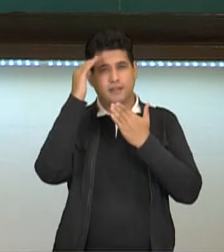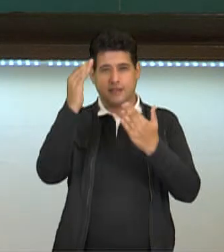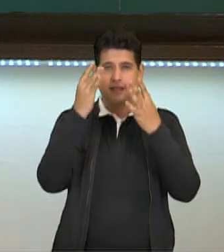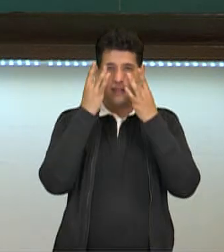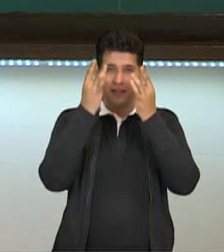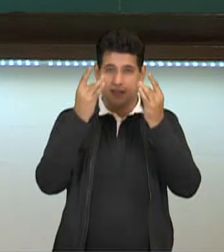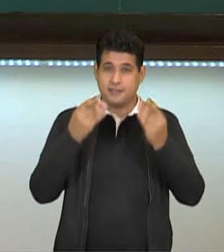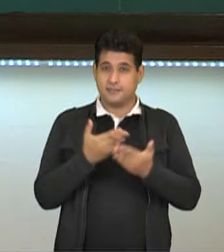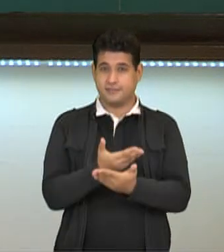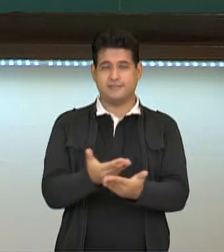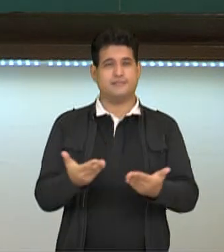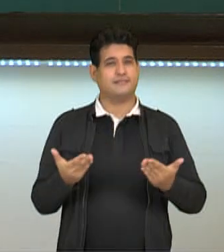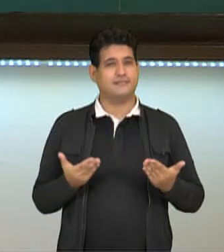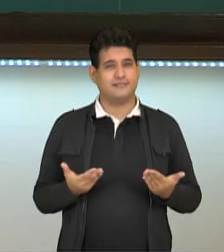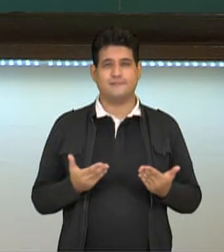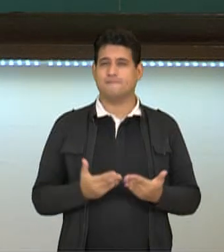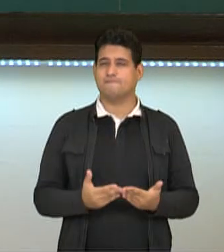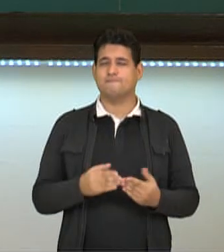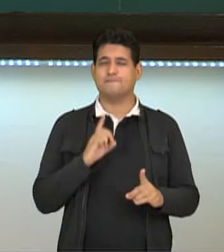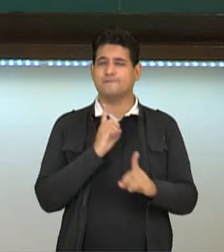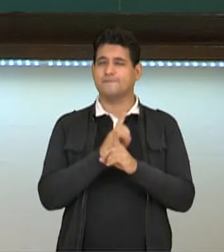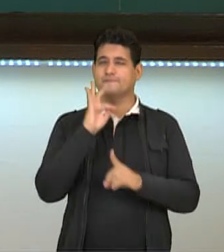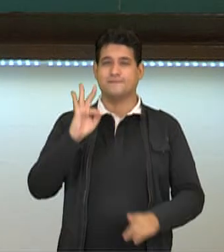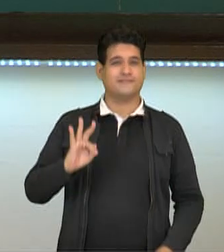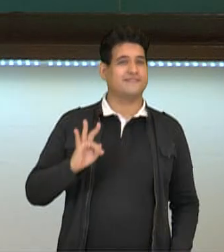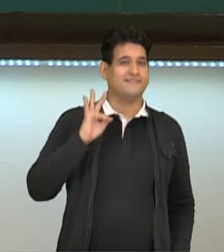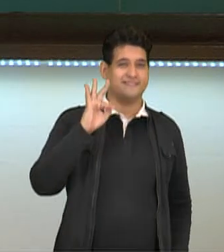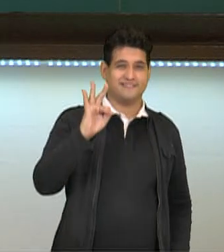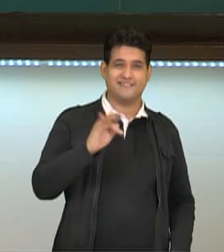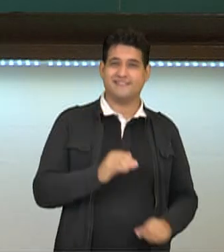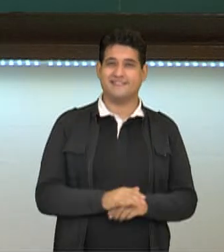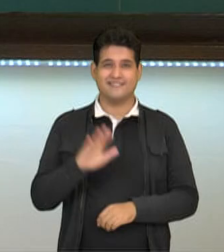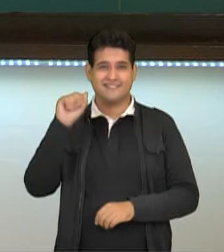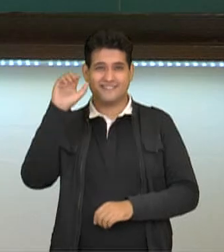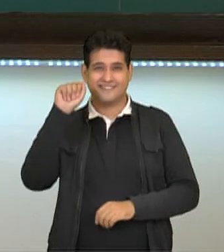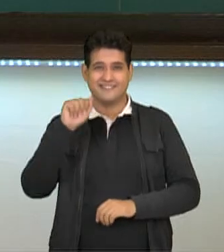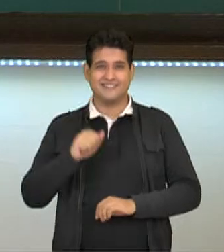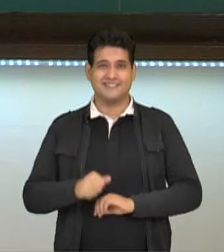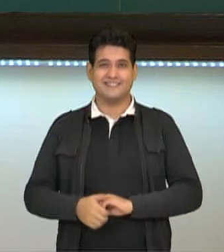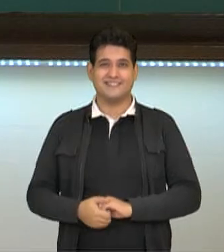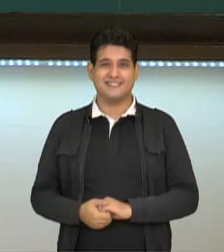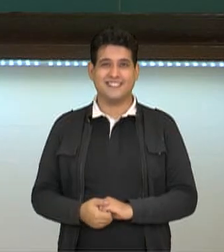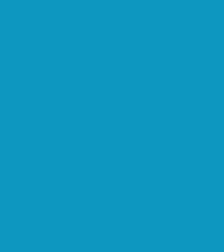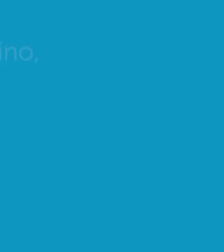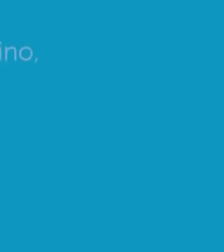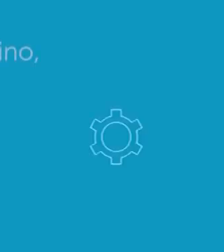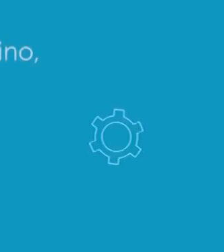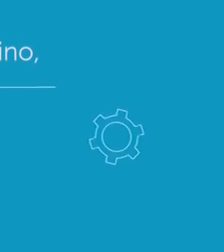atenção de vocês. Thank you. Nos vemos na próxima aula. Bye, bye, students!